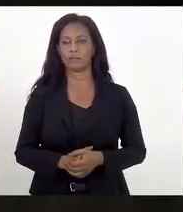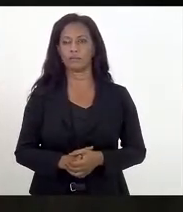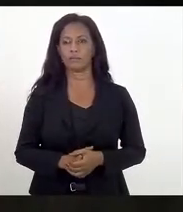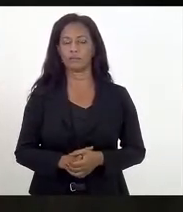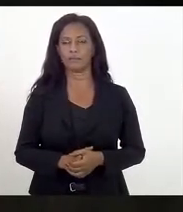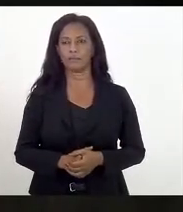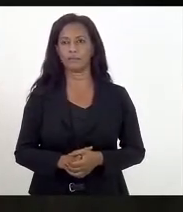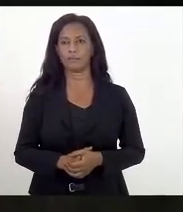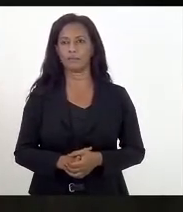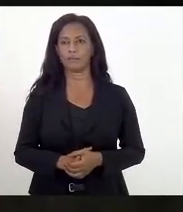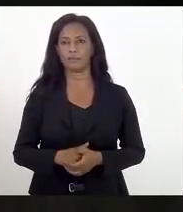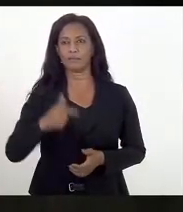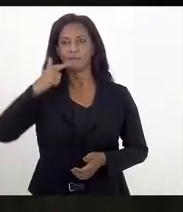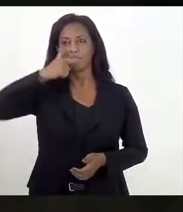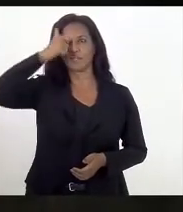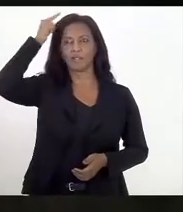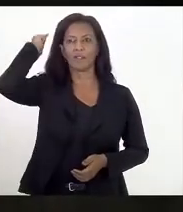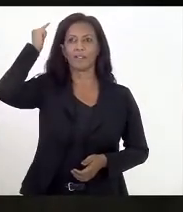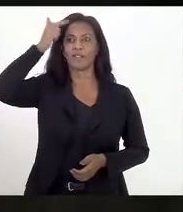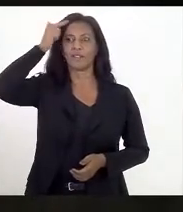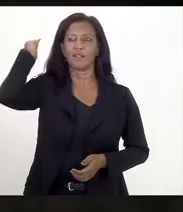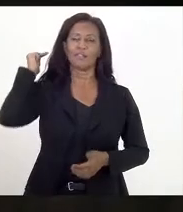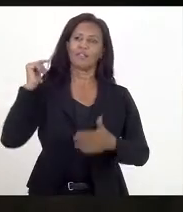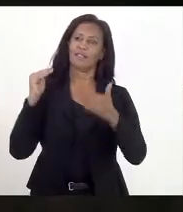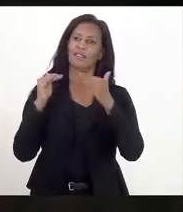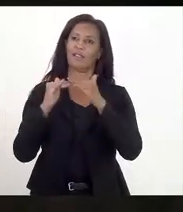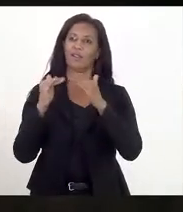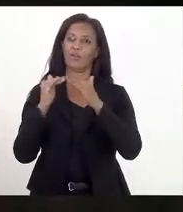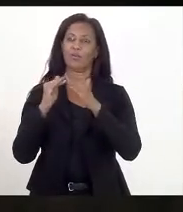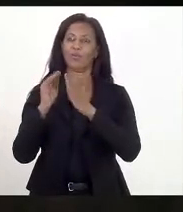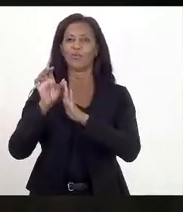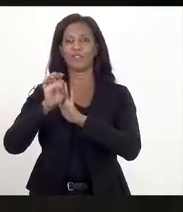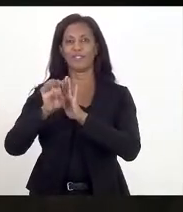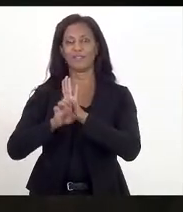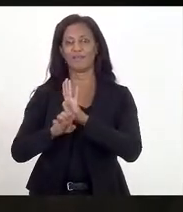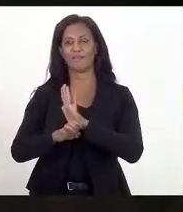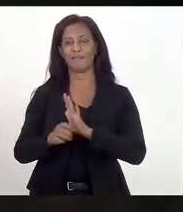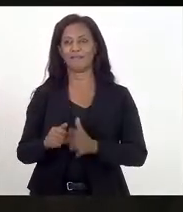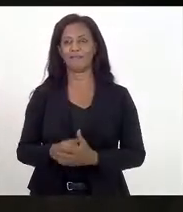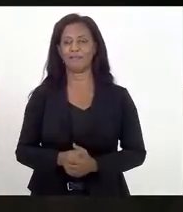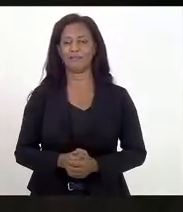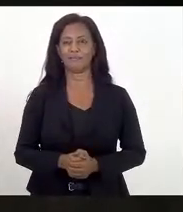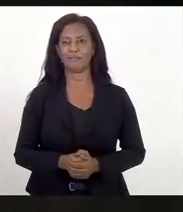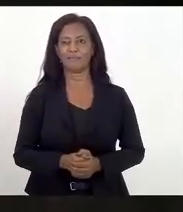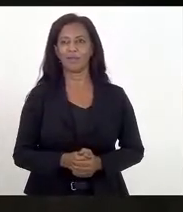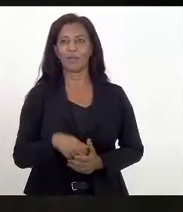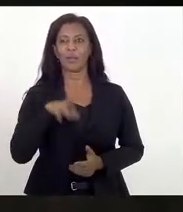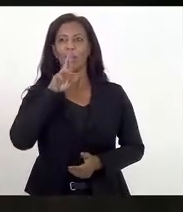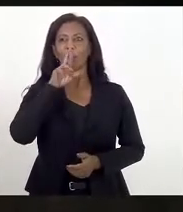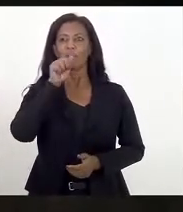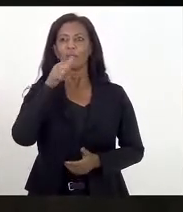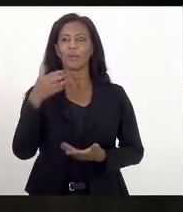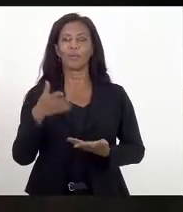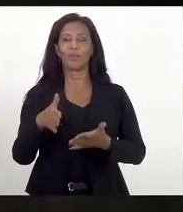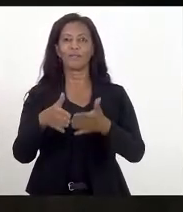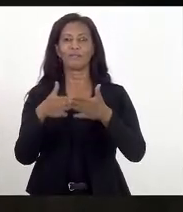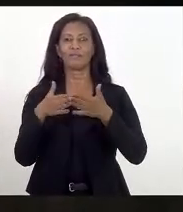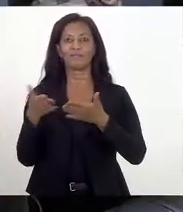O deputado Luiz Paulo já está antecipando que tem acordo com ele aqui das emendas. Deputado Rodrigo Amorim, por favor.